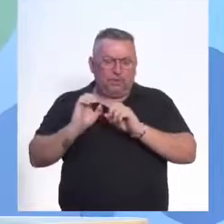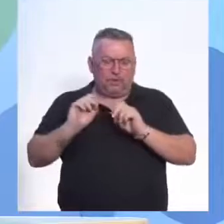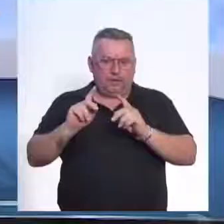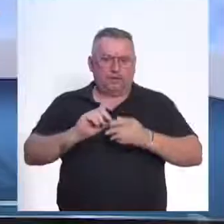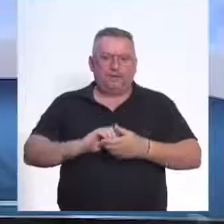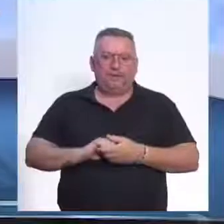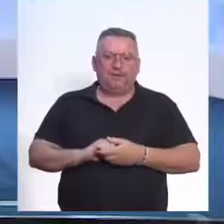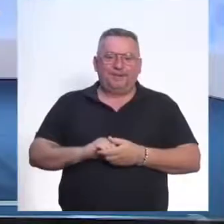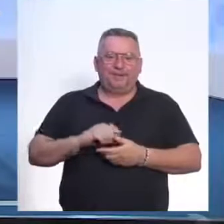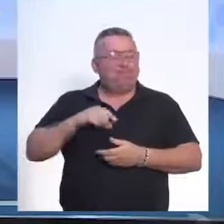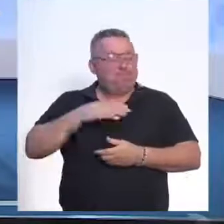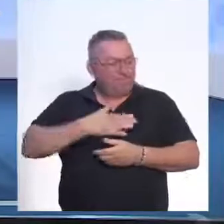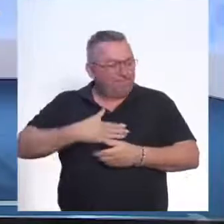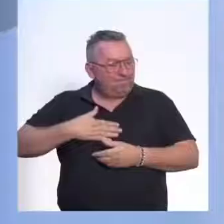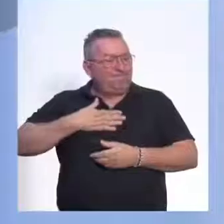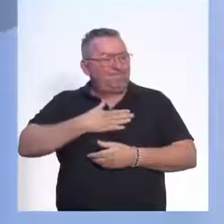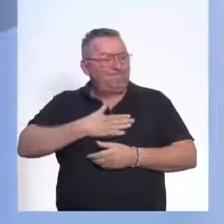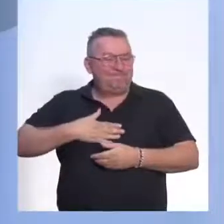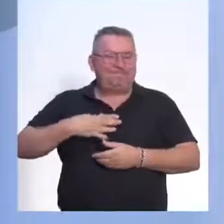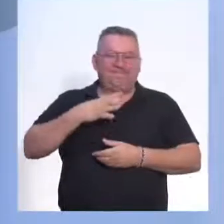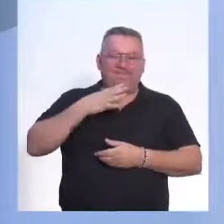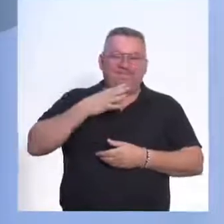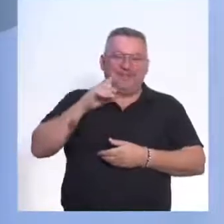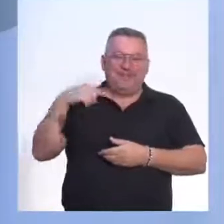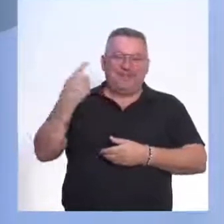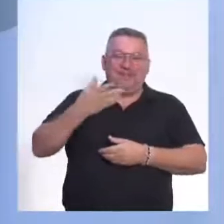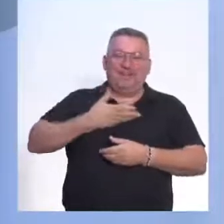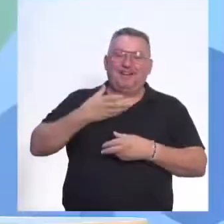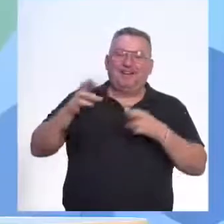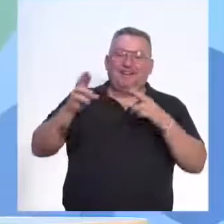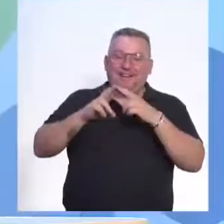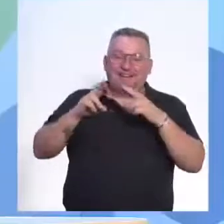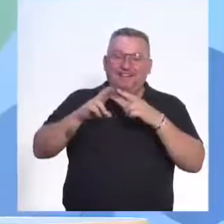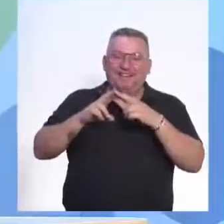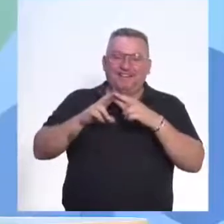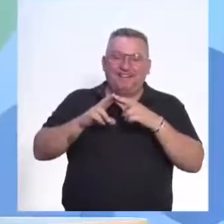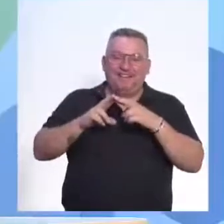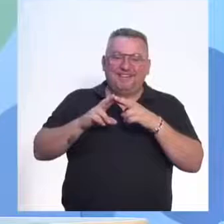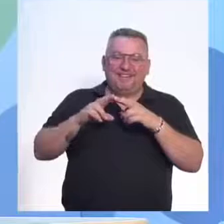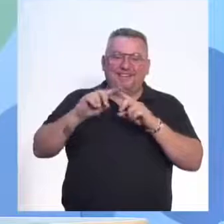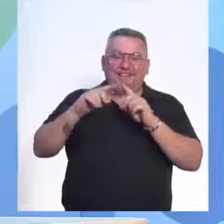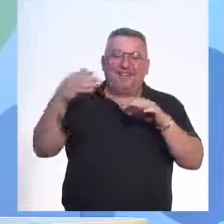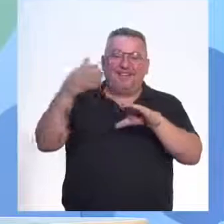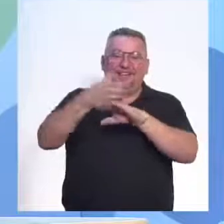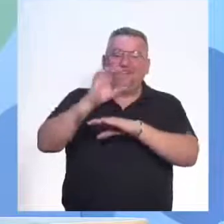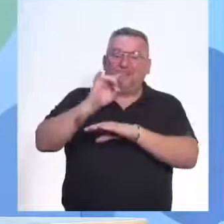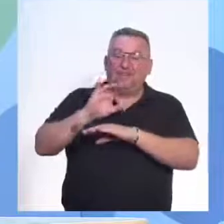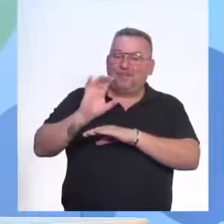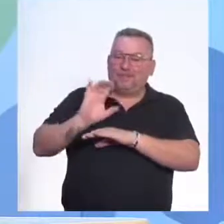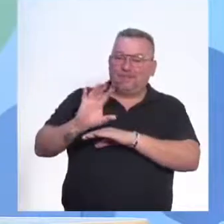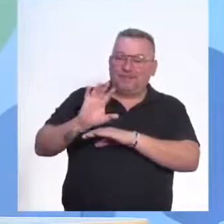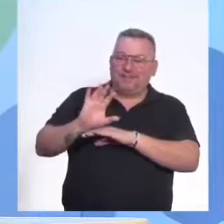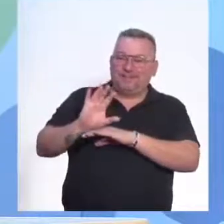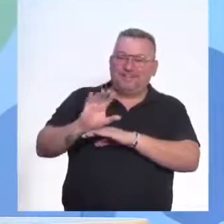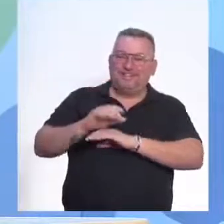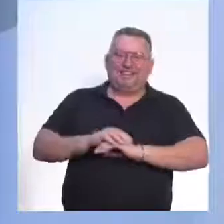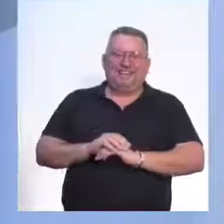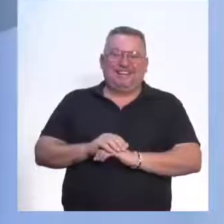Professor, vai ser um imenso prazer conhecer os nossos colegas da rede. Nossa, eu estou emocionado aqui. Eu vim só para isso. Eu também. Mentira, para a aula